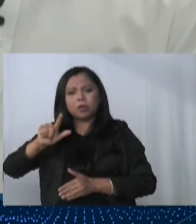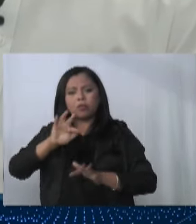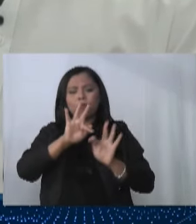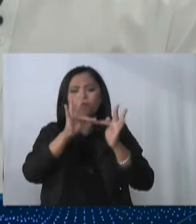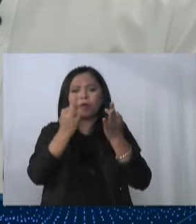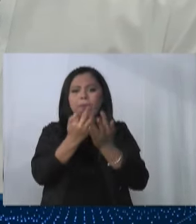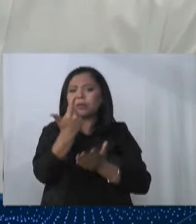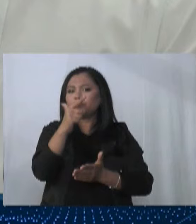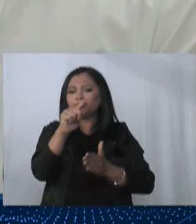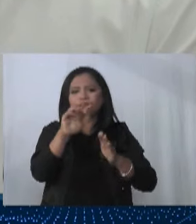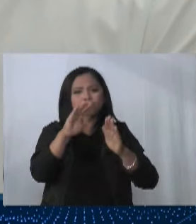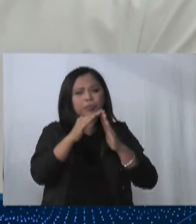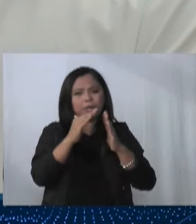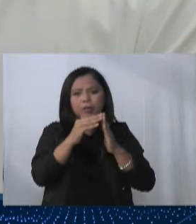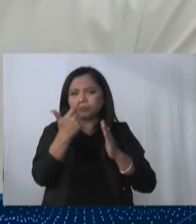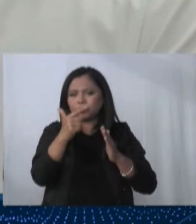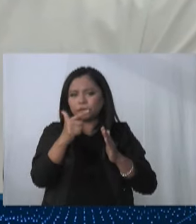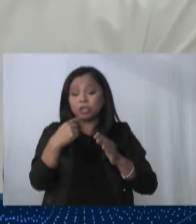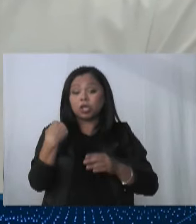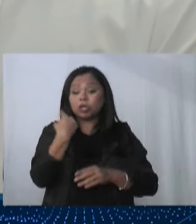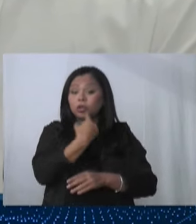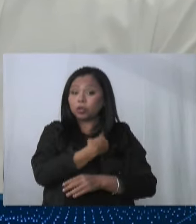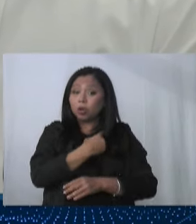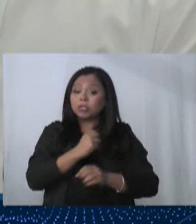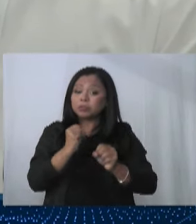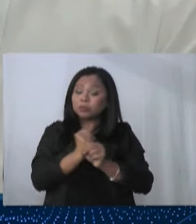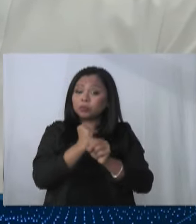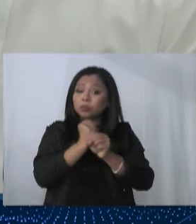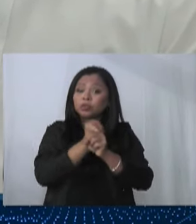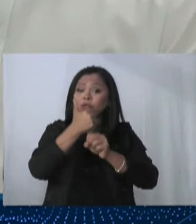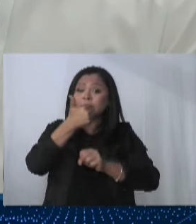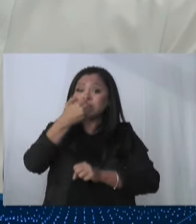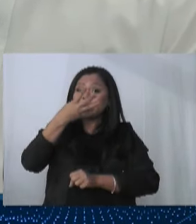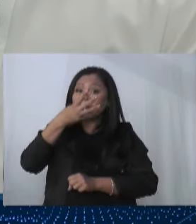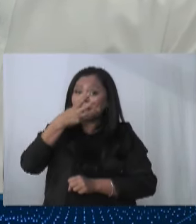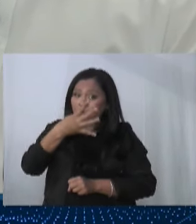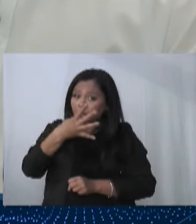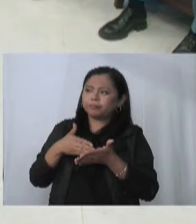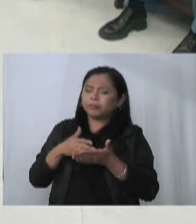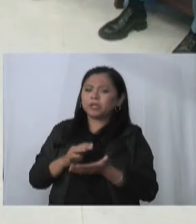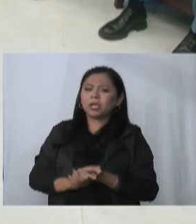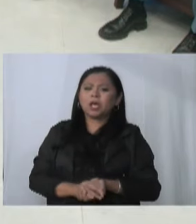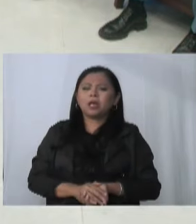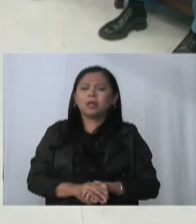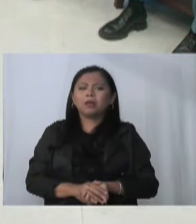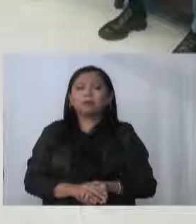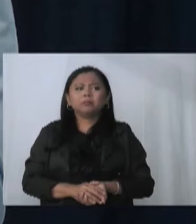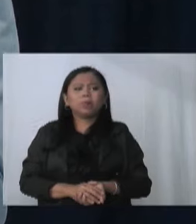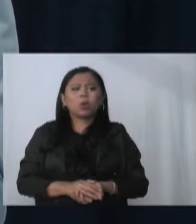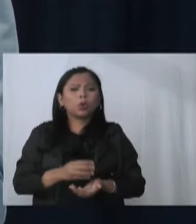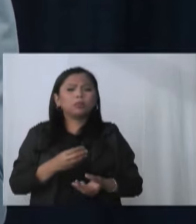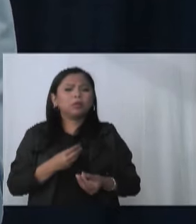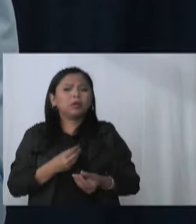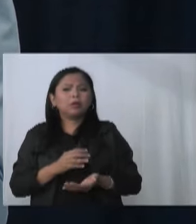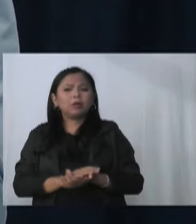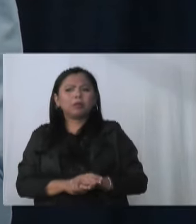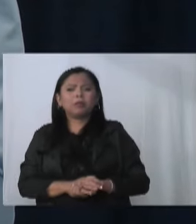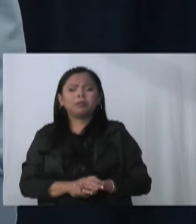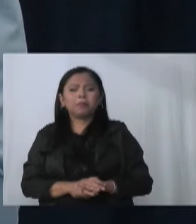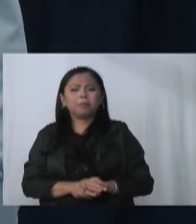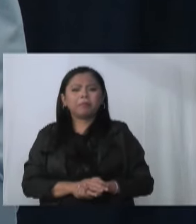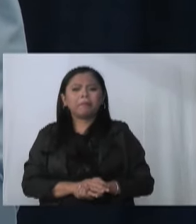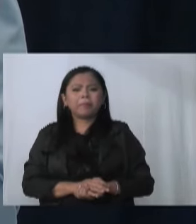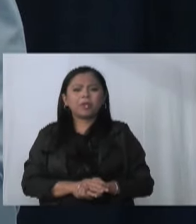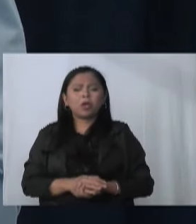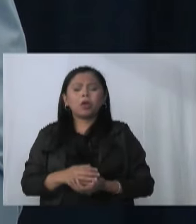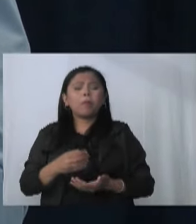fazer 14 mil novas moradias, casas e 2 mil reformas. Eu pergunto, quais foram os seus maiores